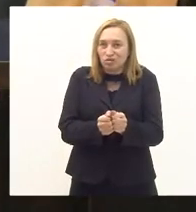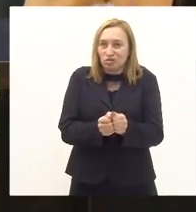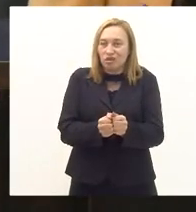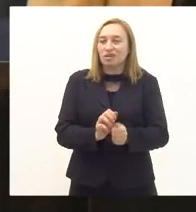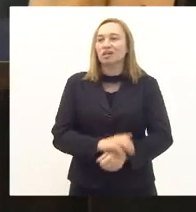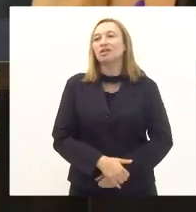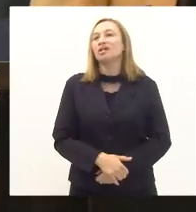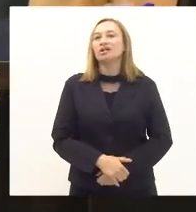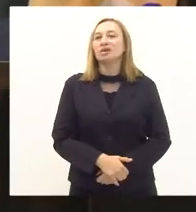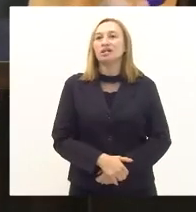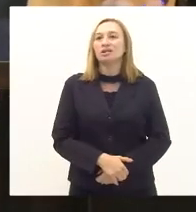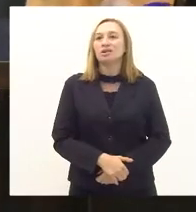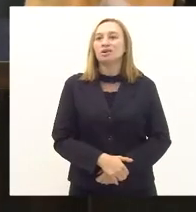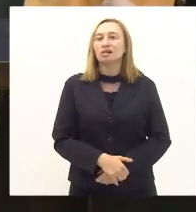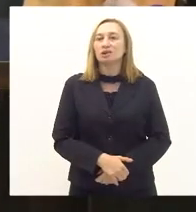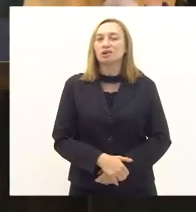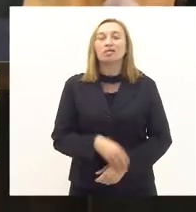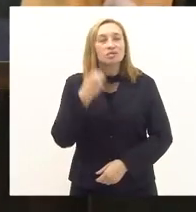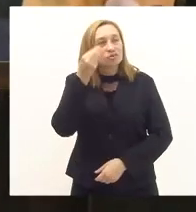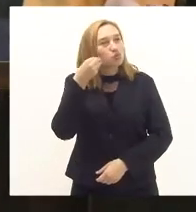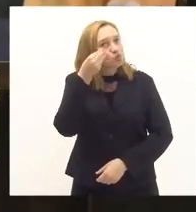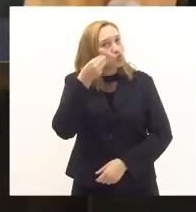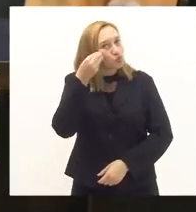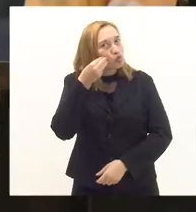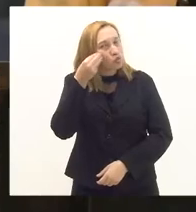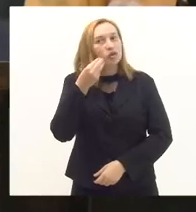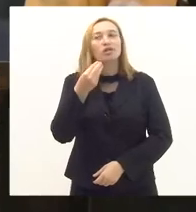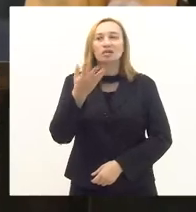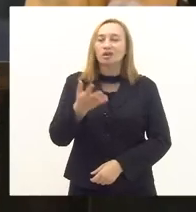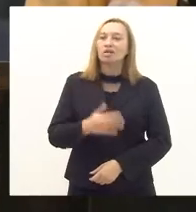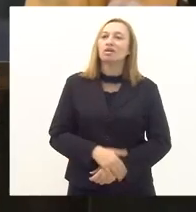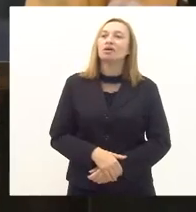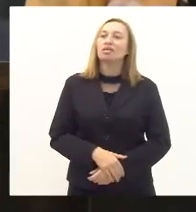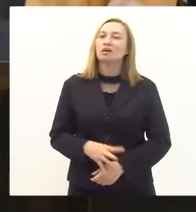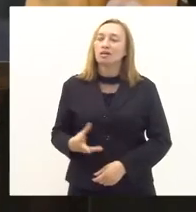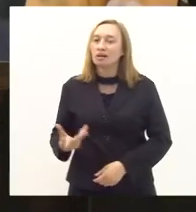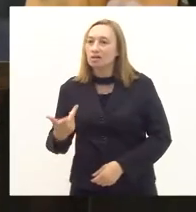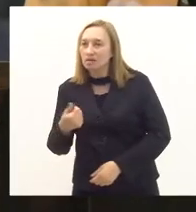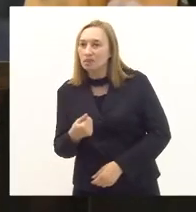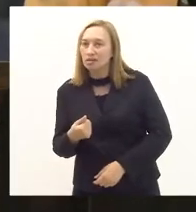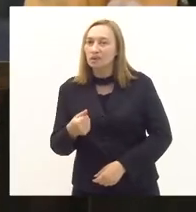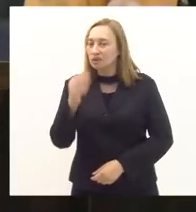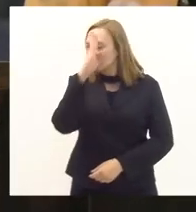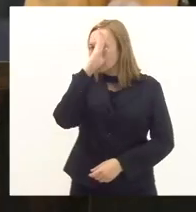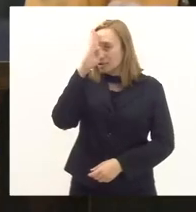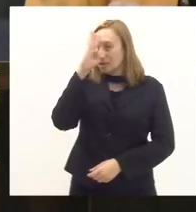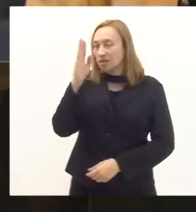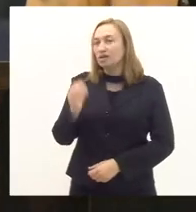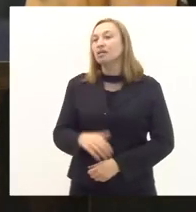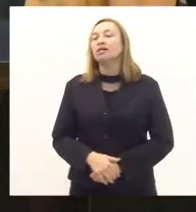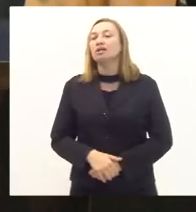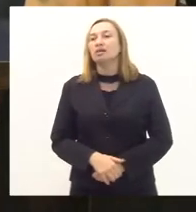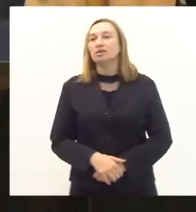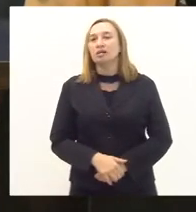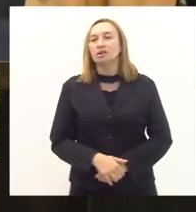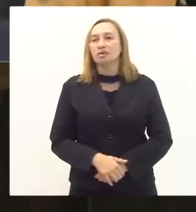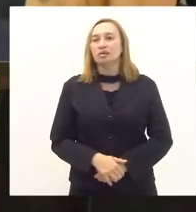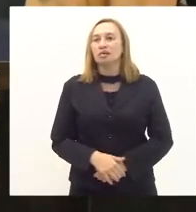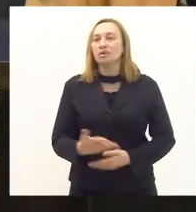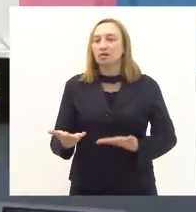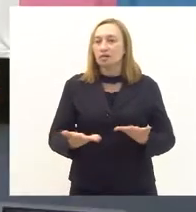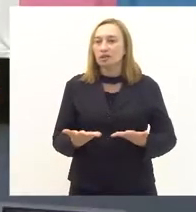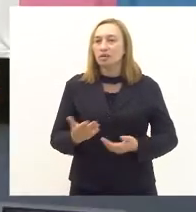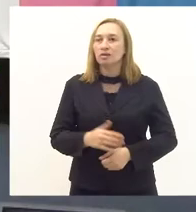colocando a experiência e a qualificação acadêmica a serviço de